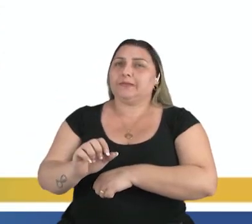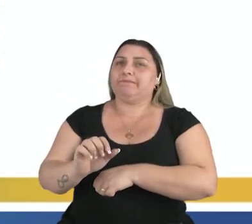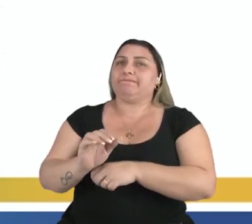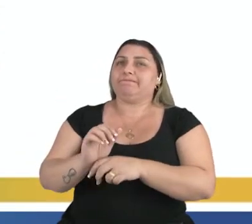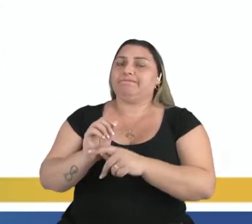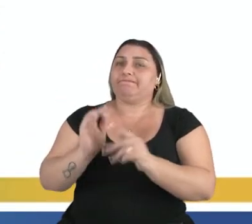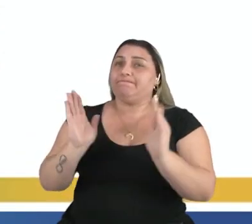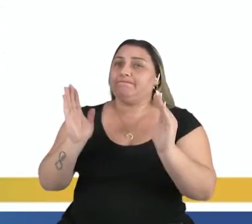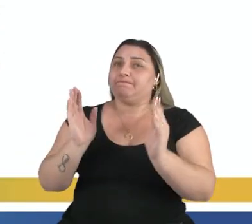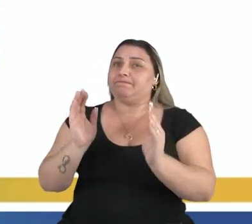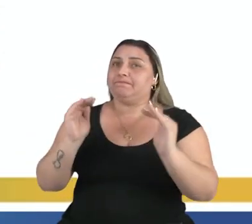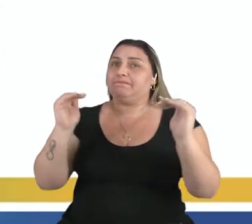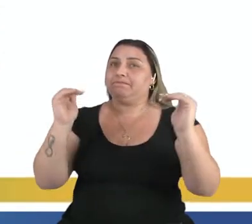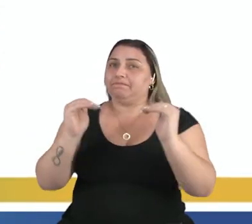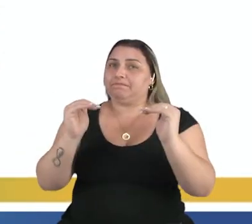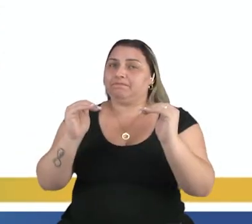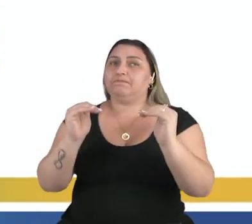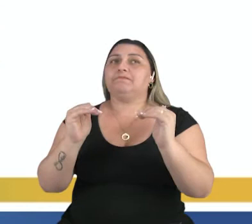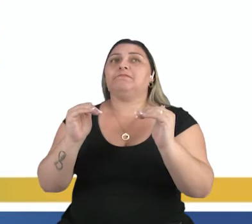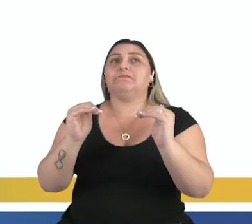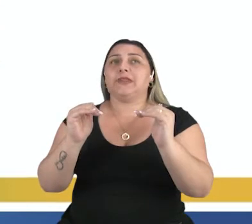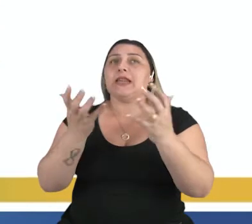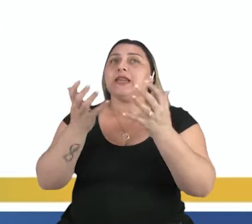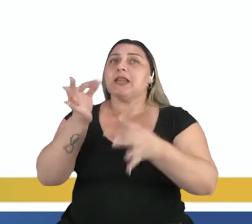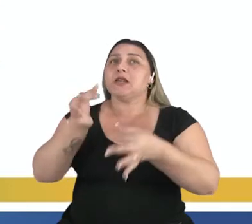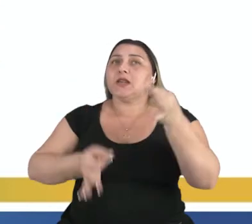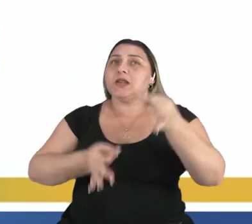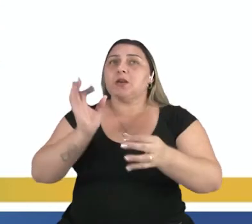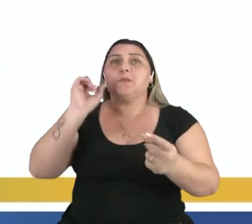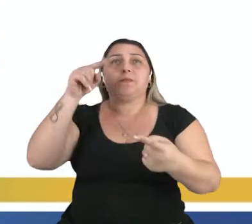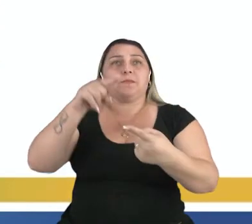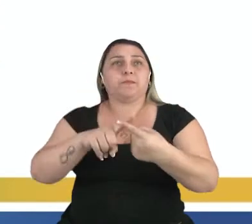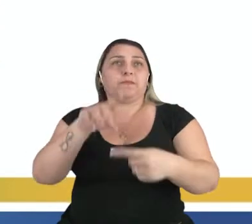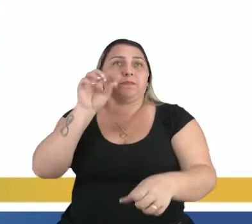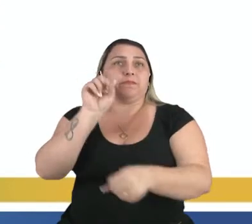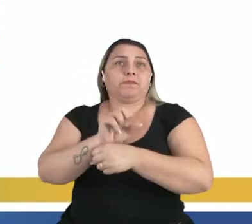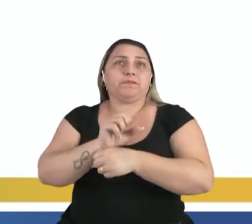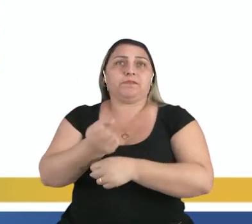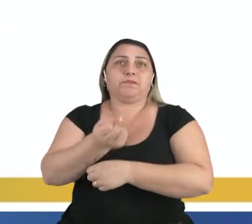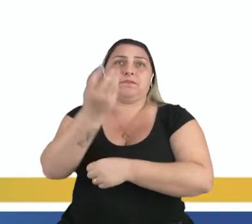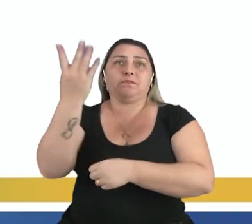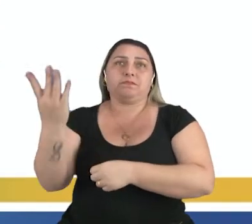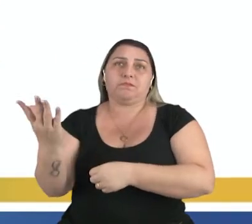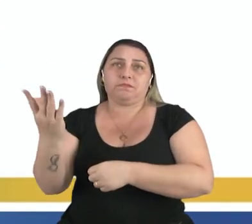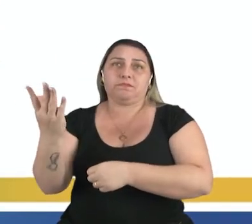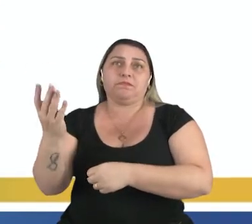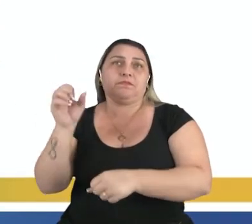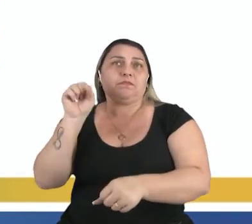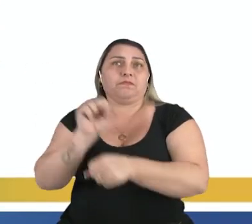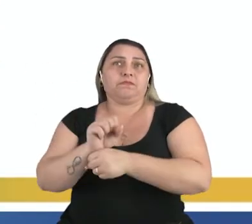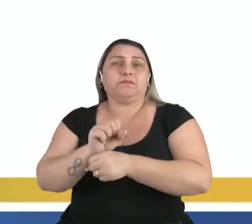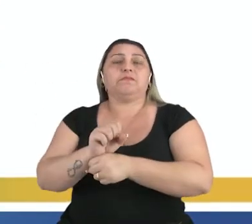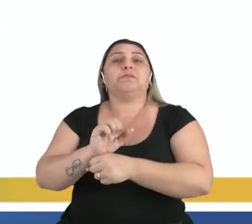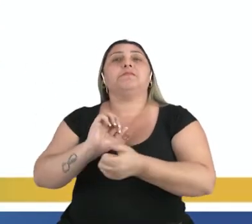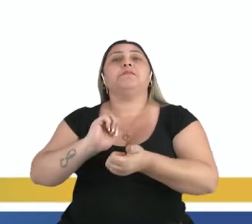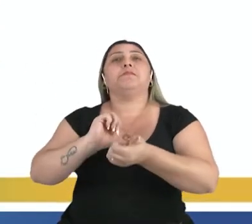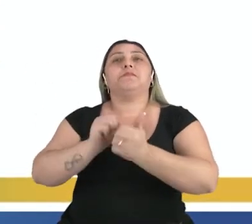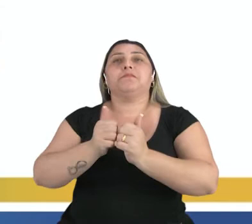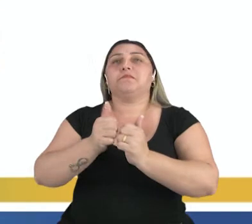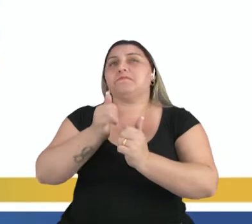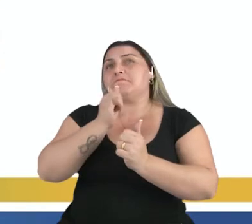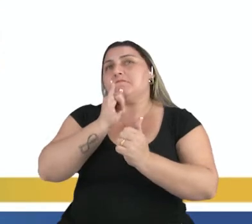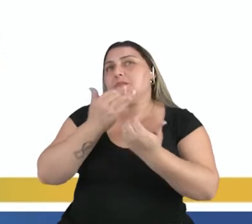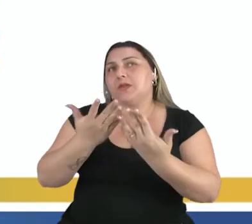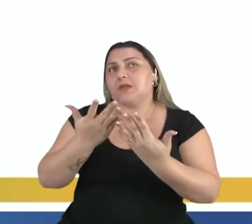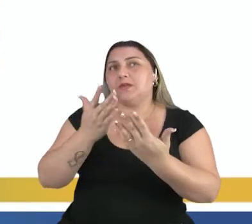apertada. Pior disso, queria a justiça com o objetivo de parar a contagem. de modo a